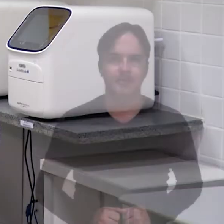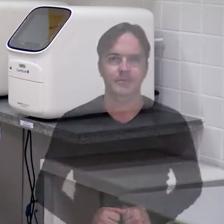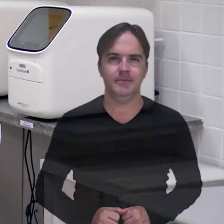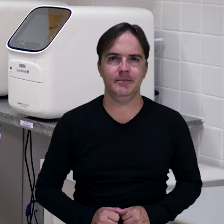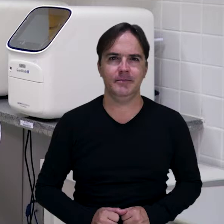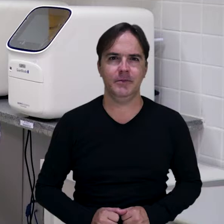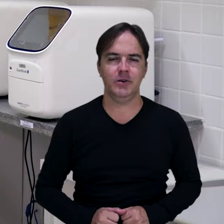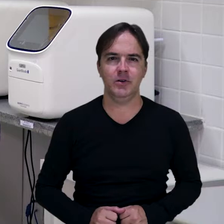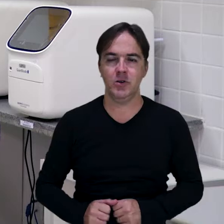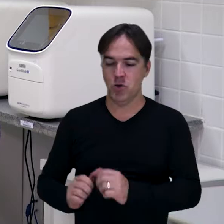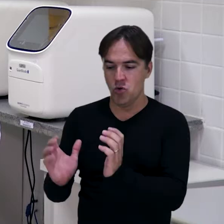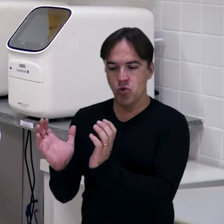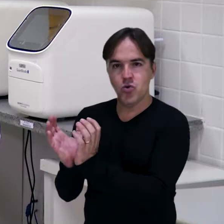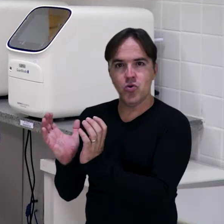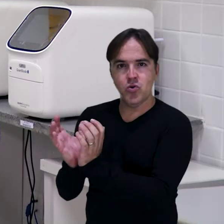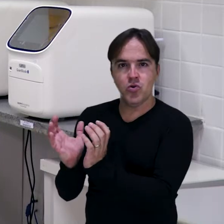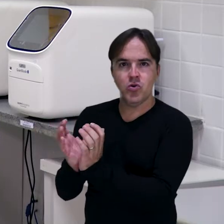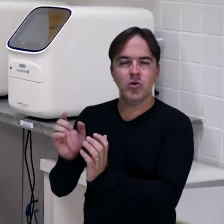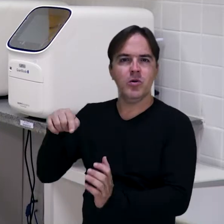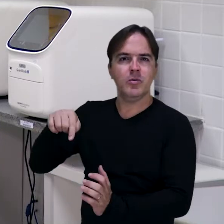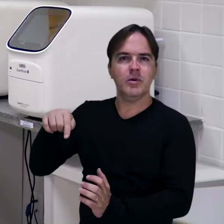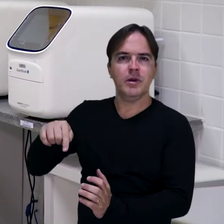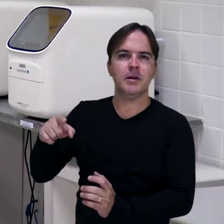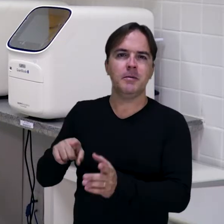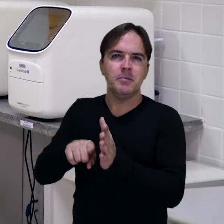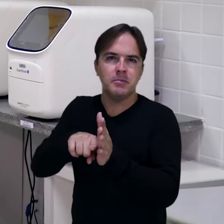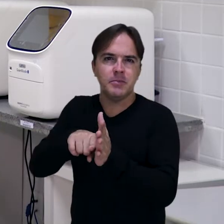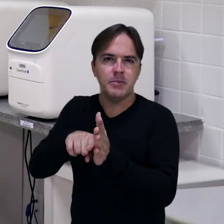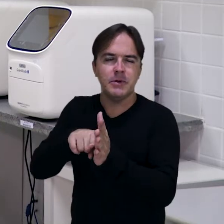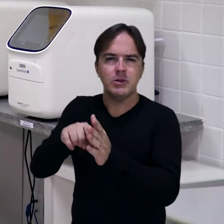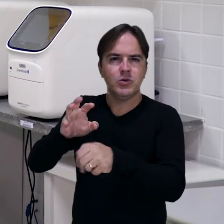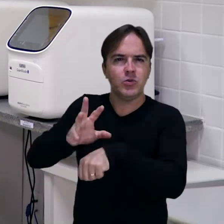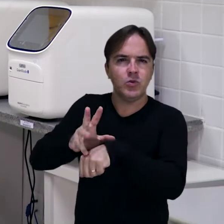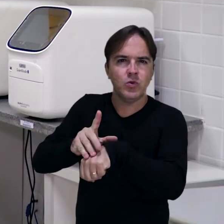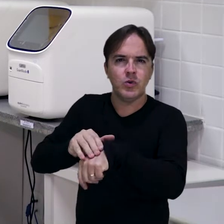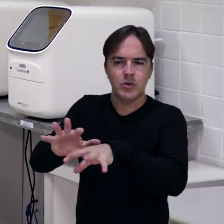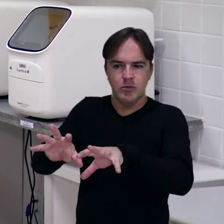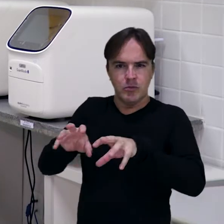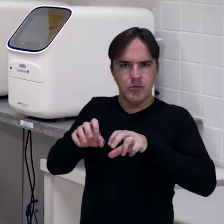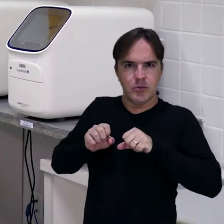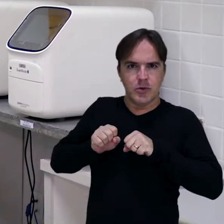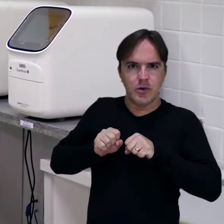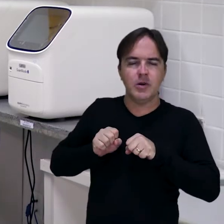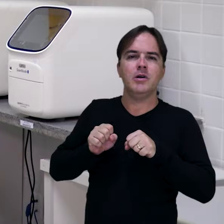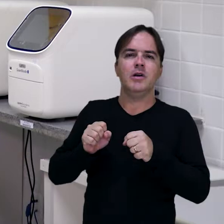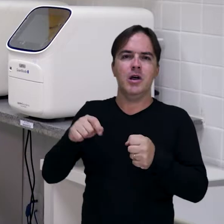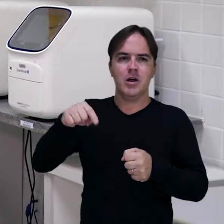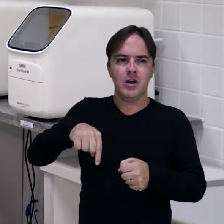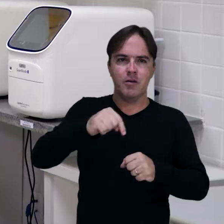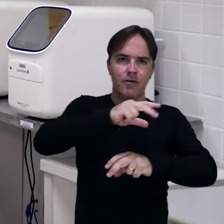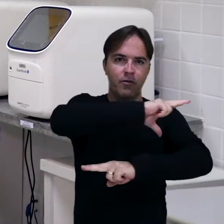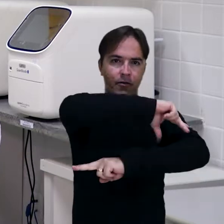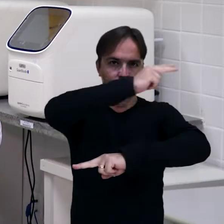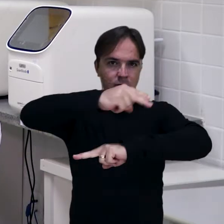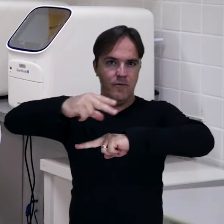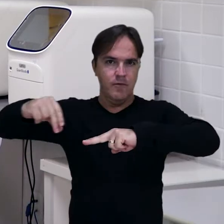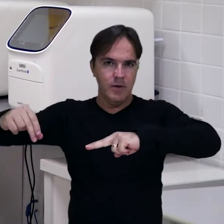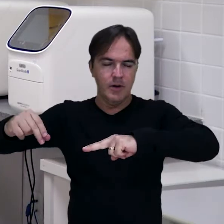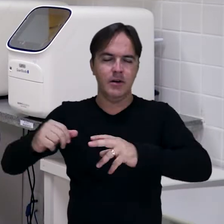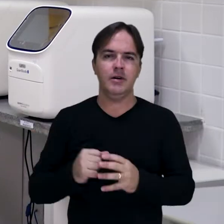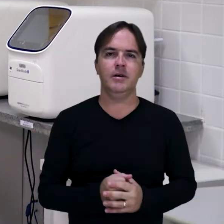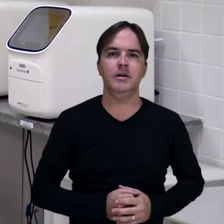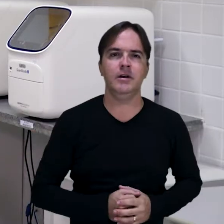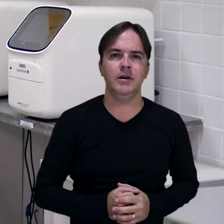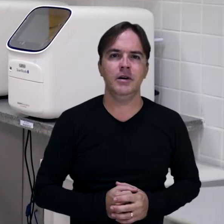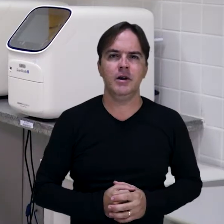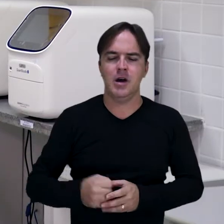Nosso grupo de pesquisas, o GPDIM, Grupo de Pesquisas em Doenças Infecciosas e Negligenciadas do Vale do São Francisco, ele